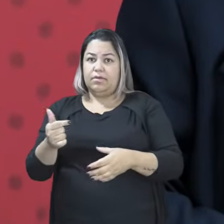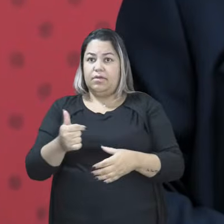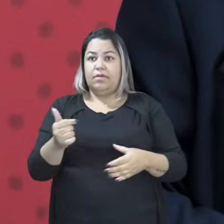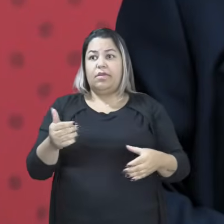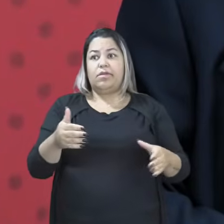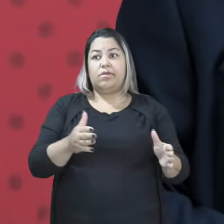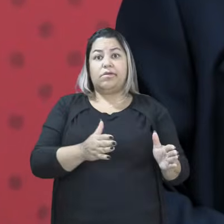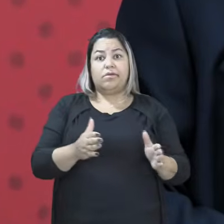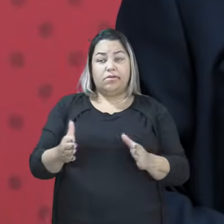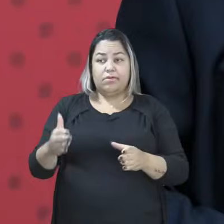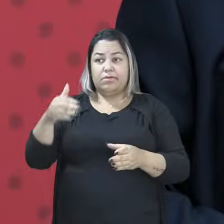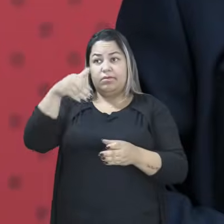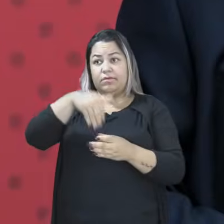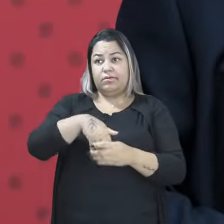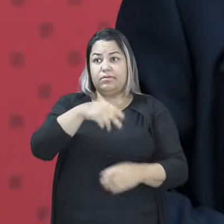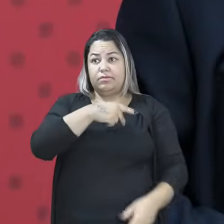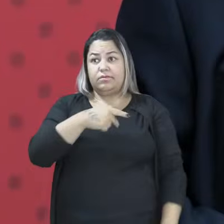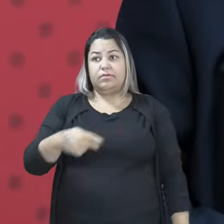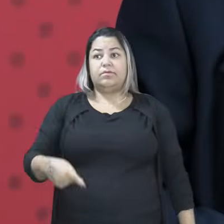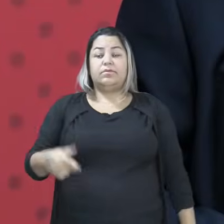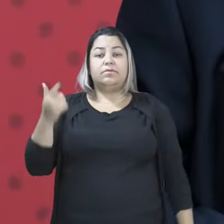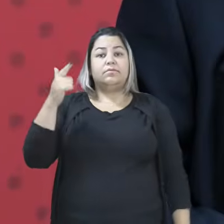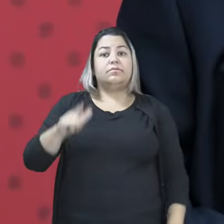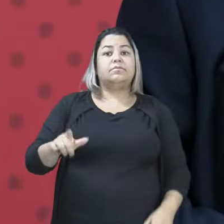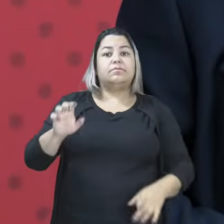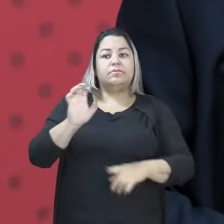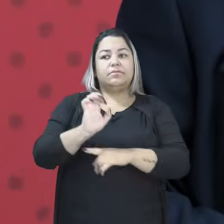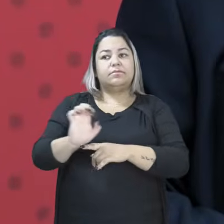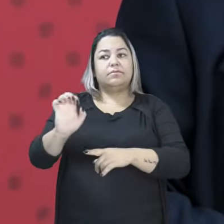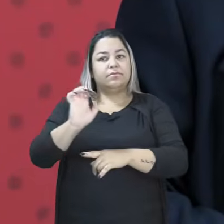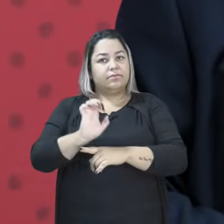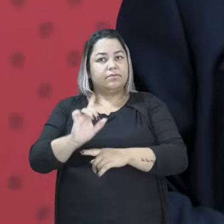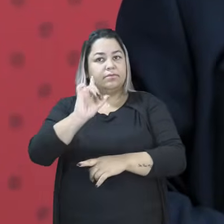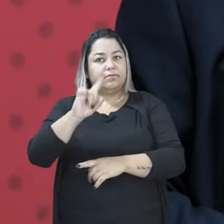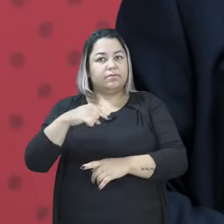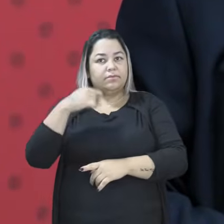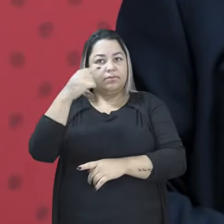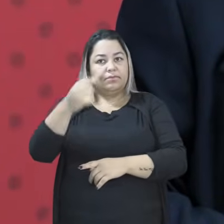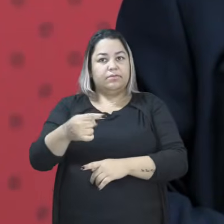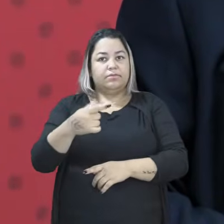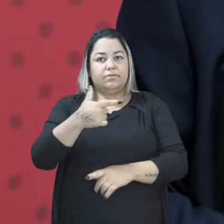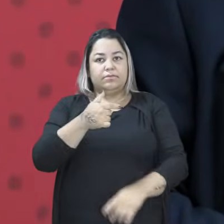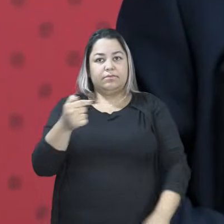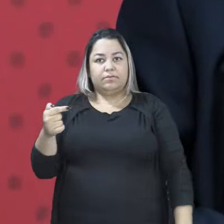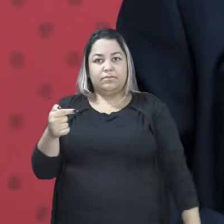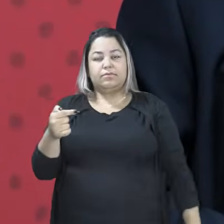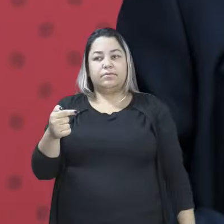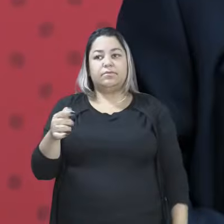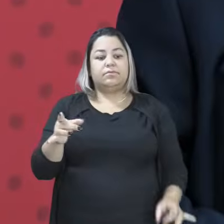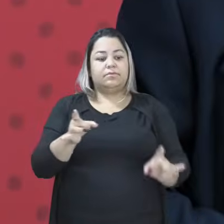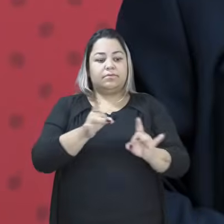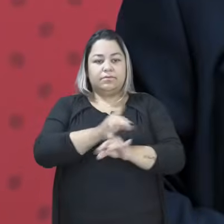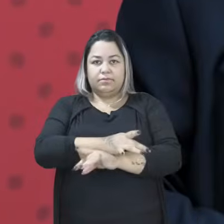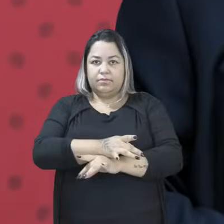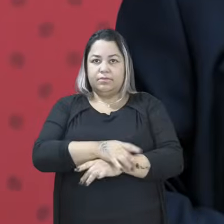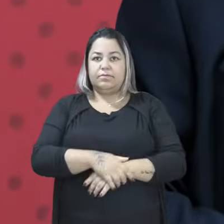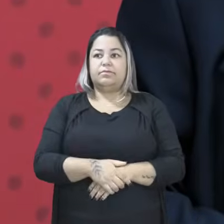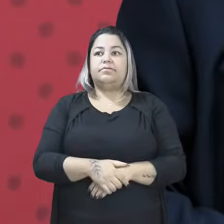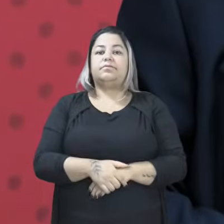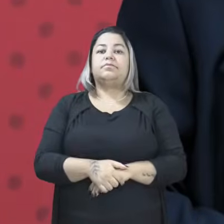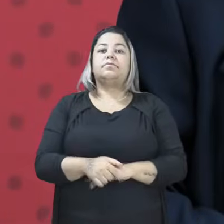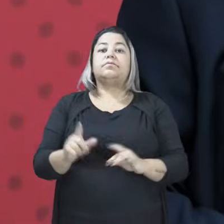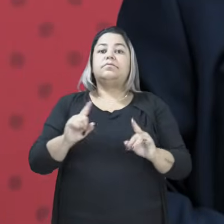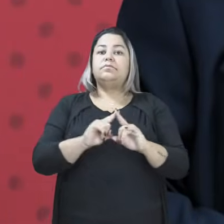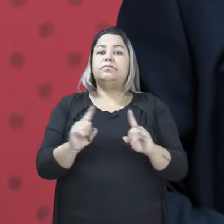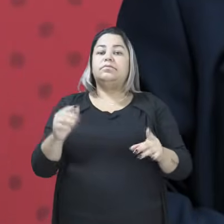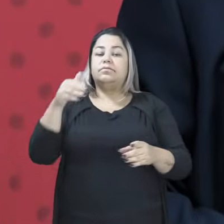presidente em outros estados, que é próximo dia 27 que nós encerraremos. Mas a votação das